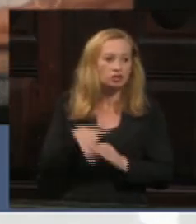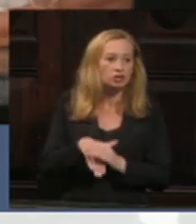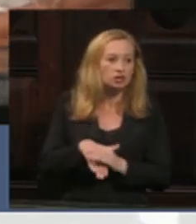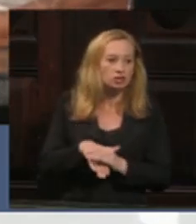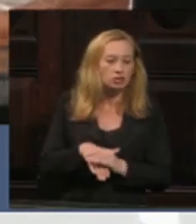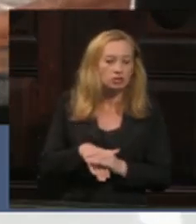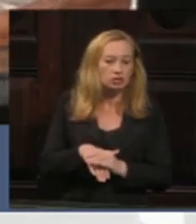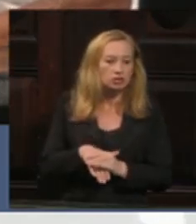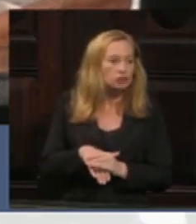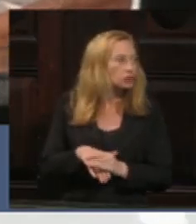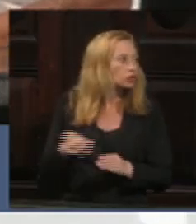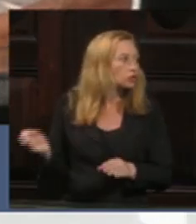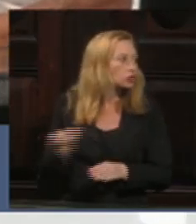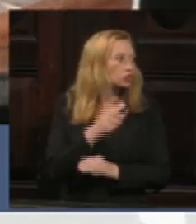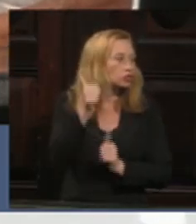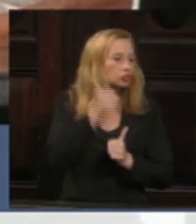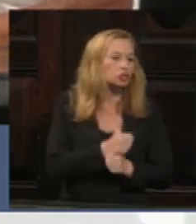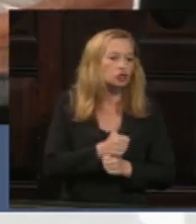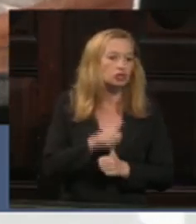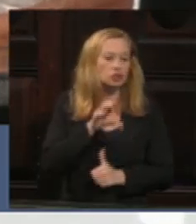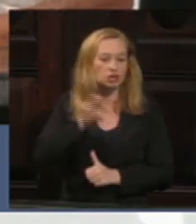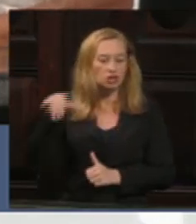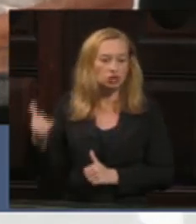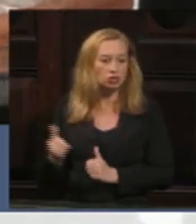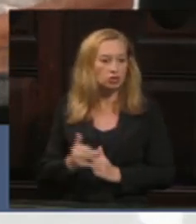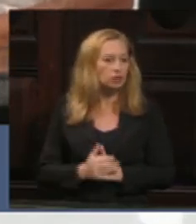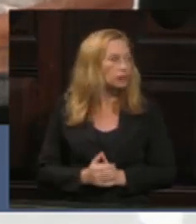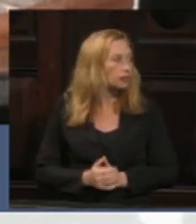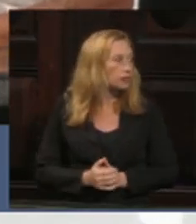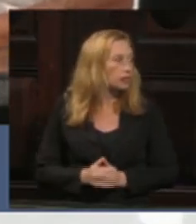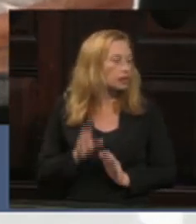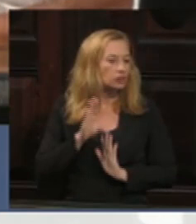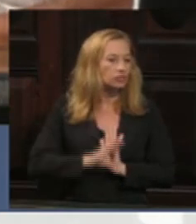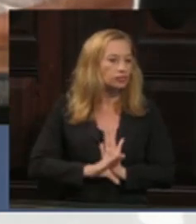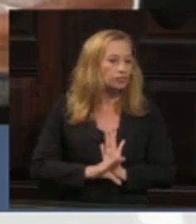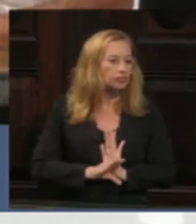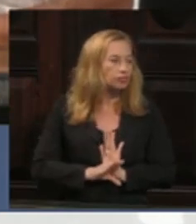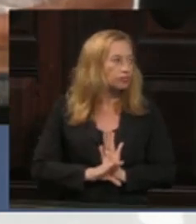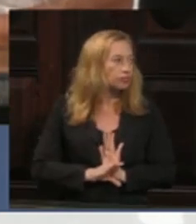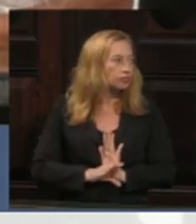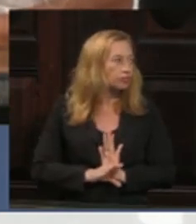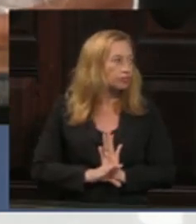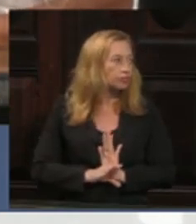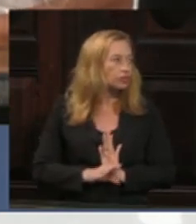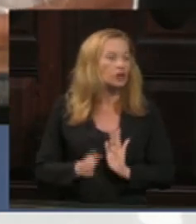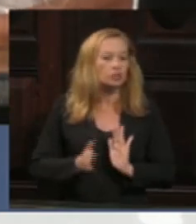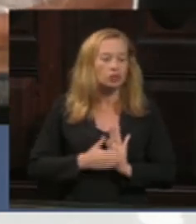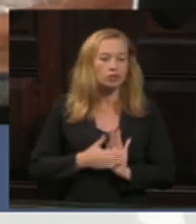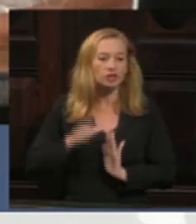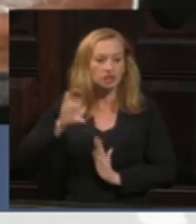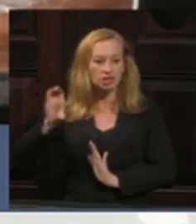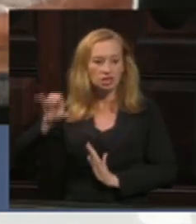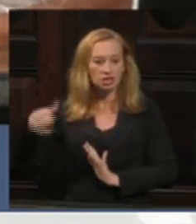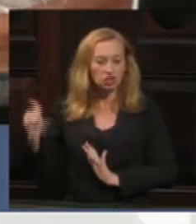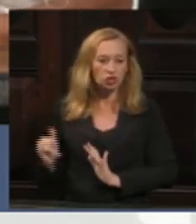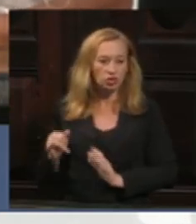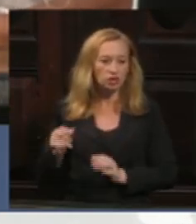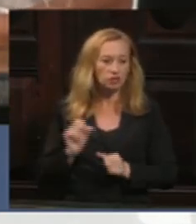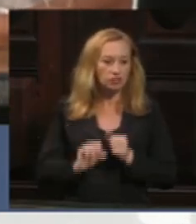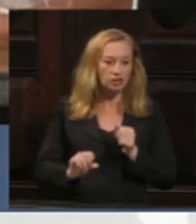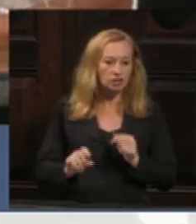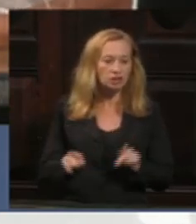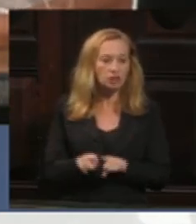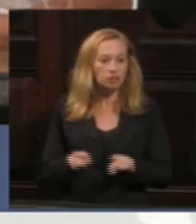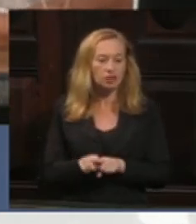votação, novo substitutivo da CCJ, com as emendas produzidas pela própria CCJ e o entendimento do